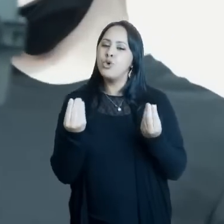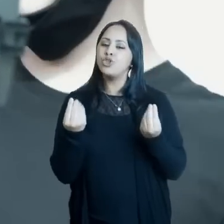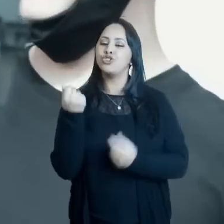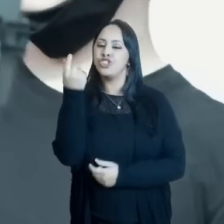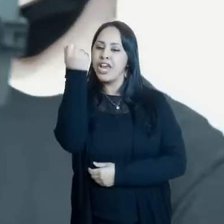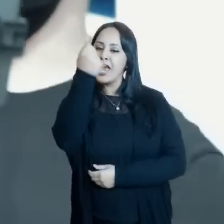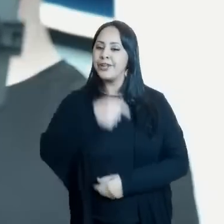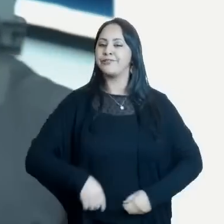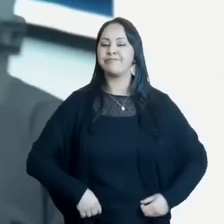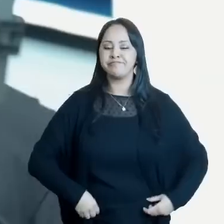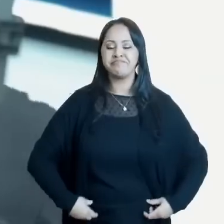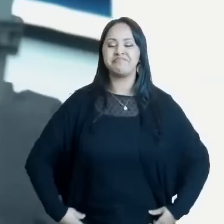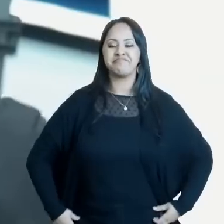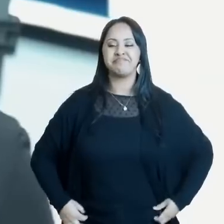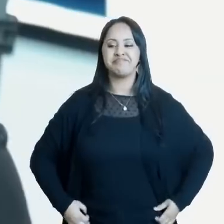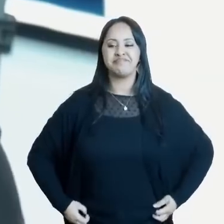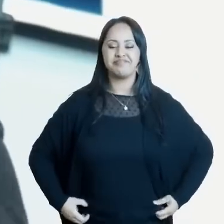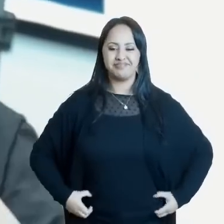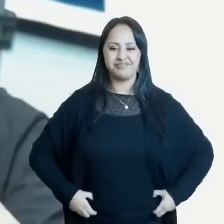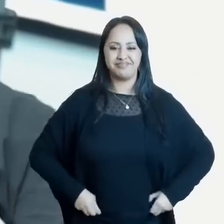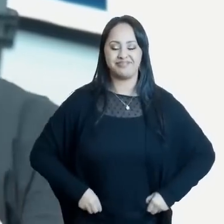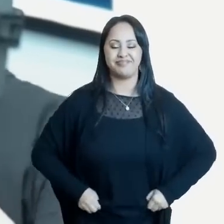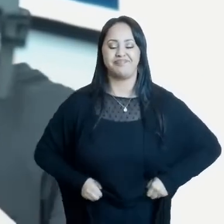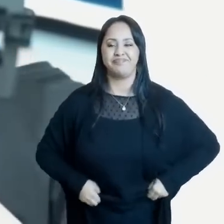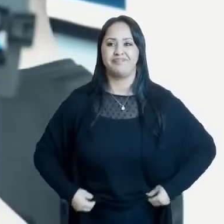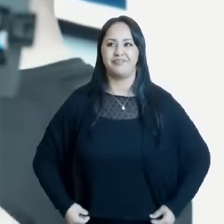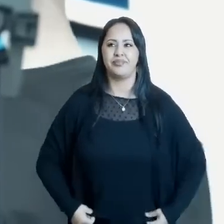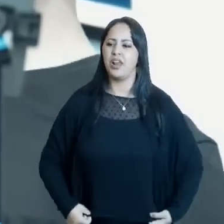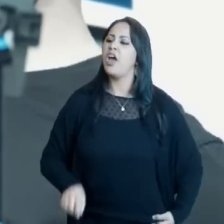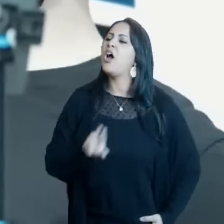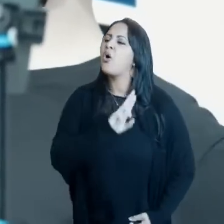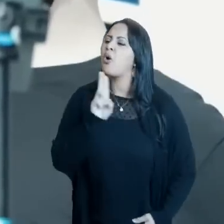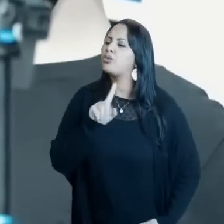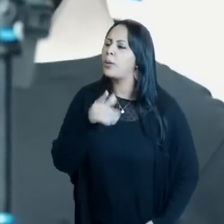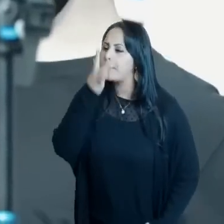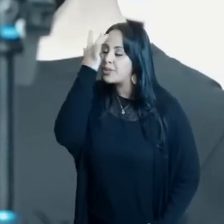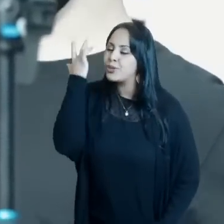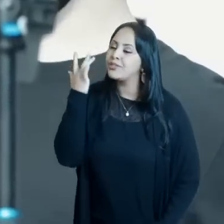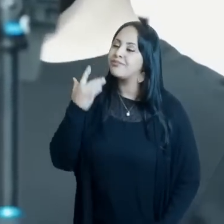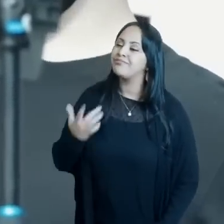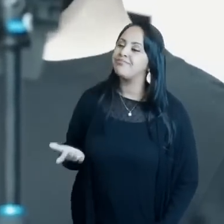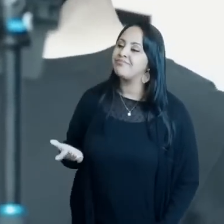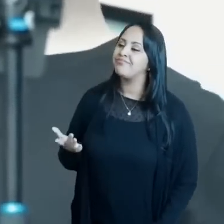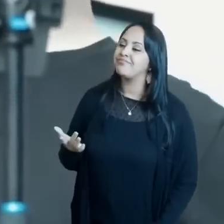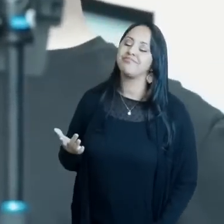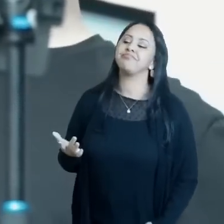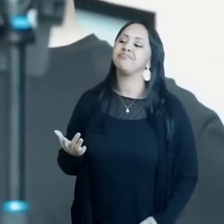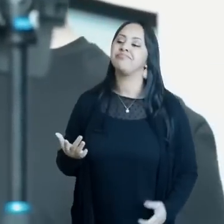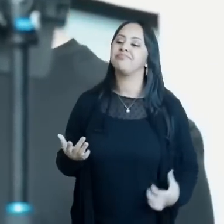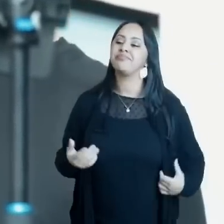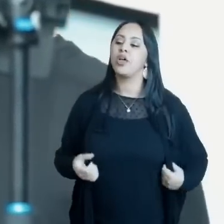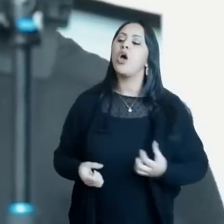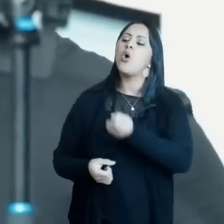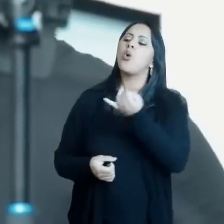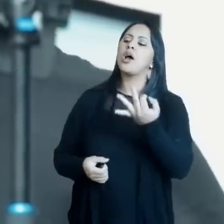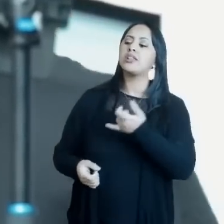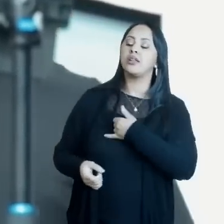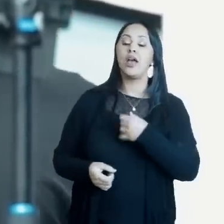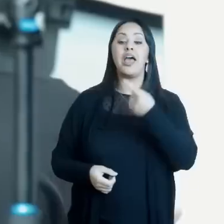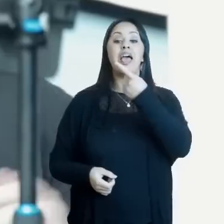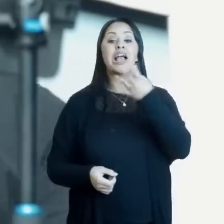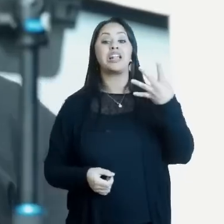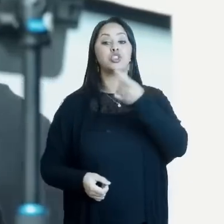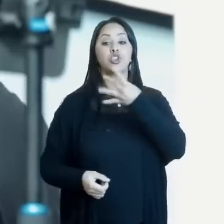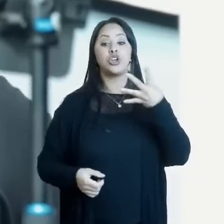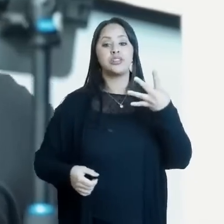né? Então, melhor. Fala no microfone. Então, qual que é o nome da pessoa? Melhor segunda opção, né? É, ué. E aí? Quantos anos você tem? Eu tenho 14.